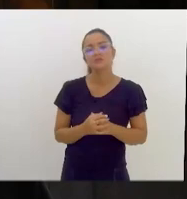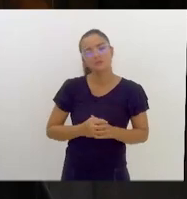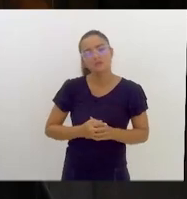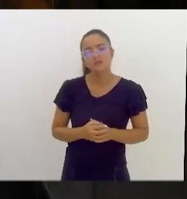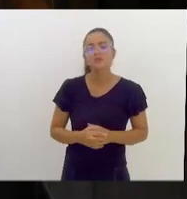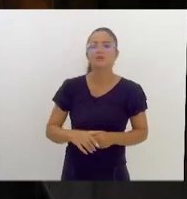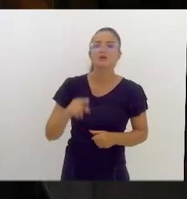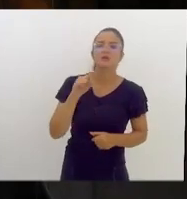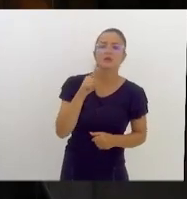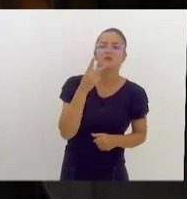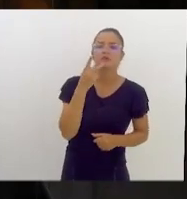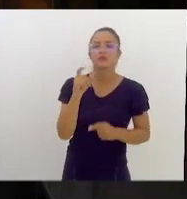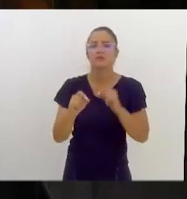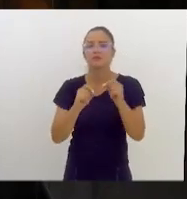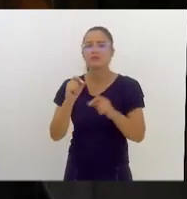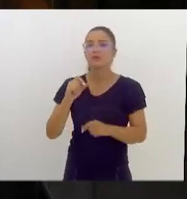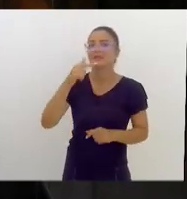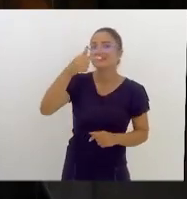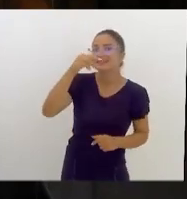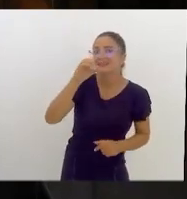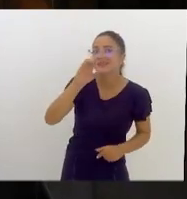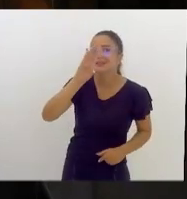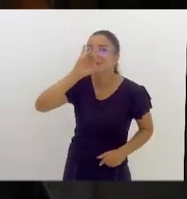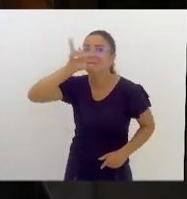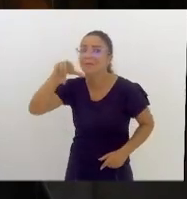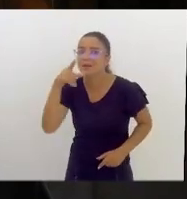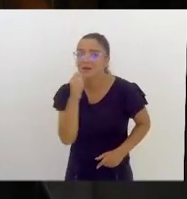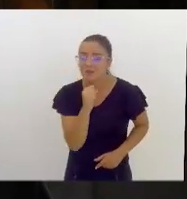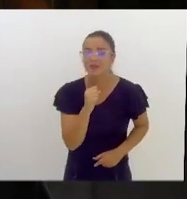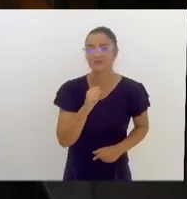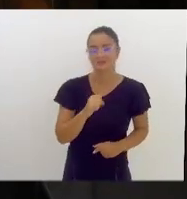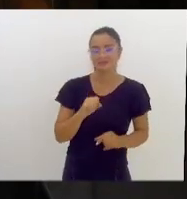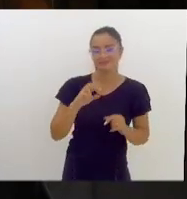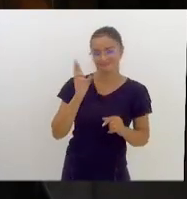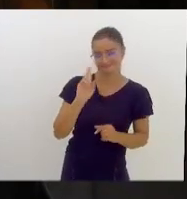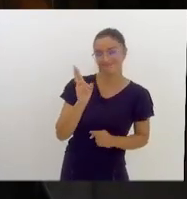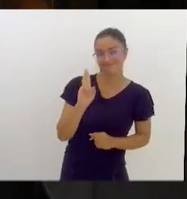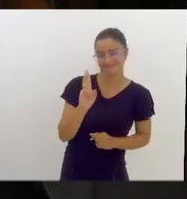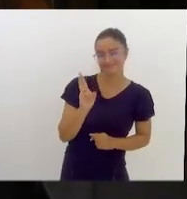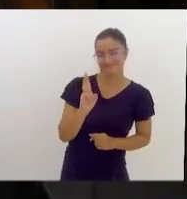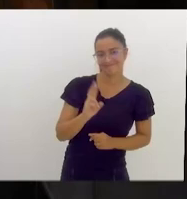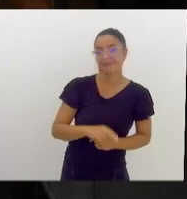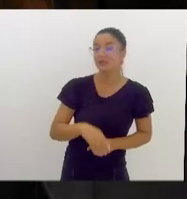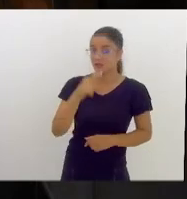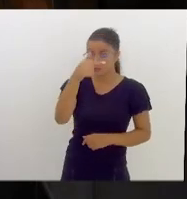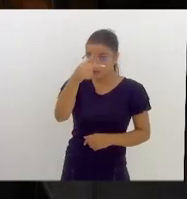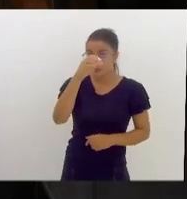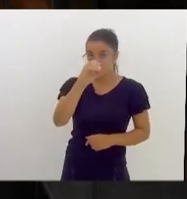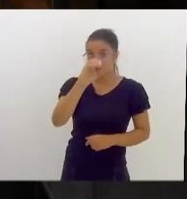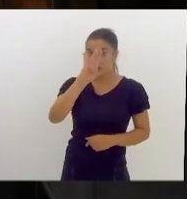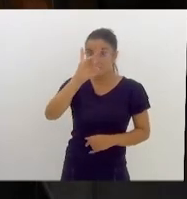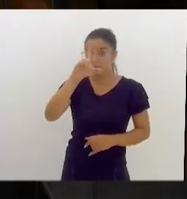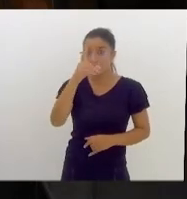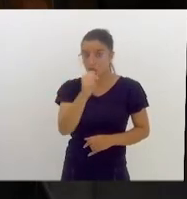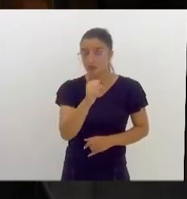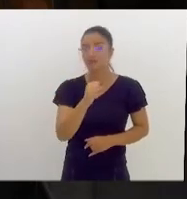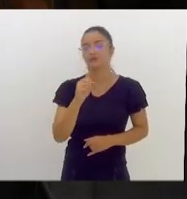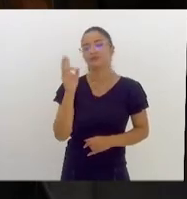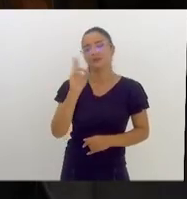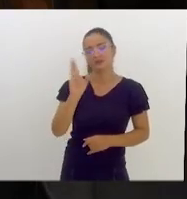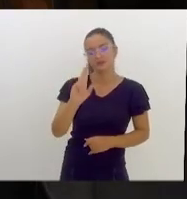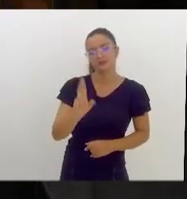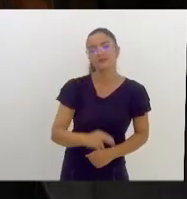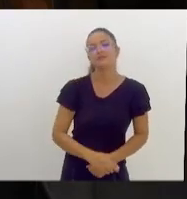seria 70 bilhões de reais a menor. 70 bilhões de reais a